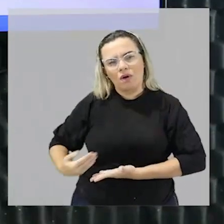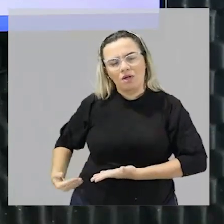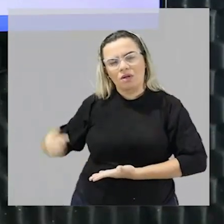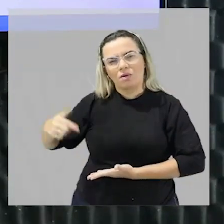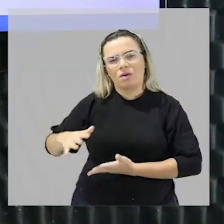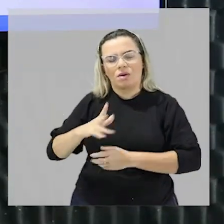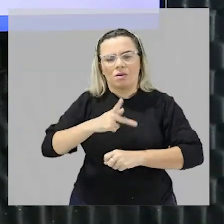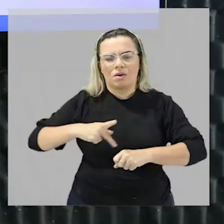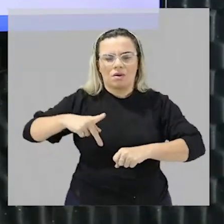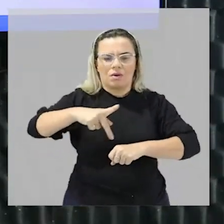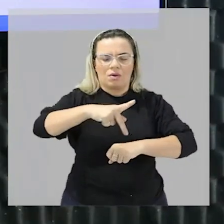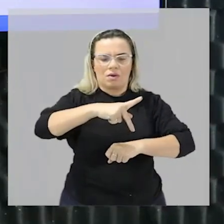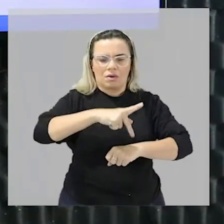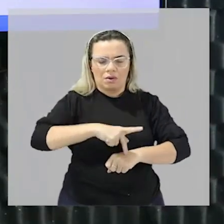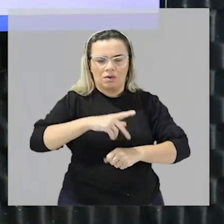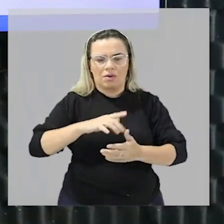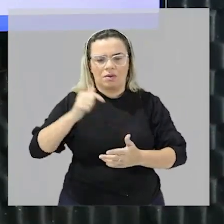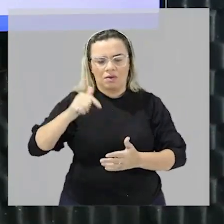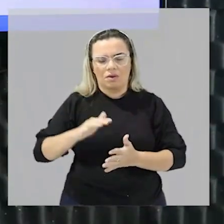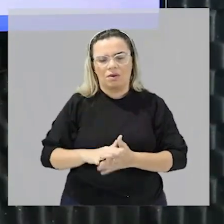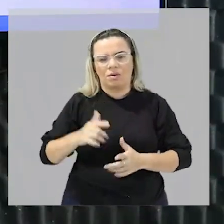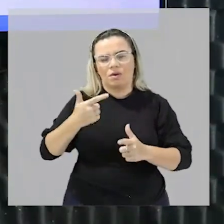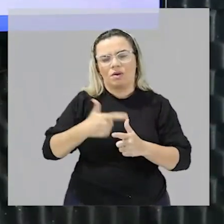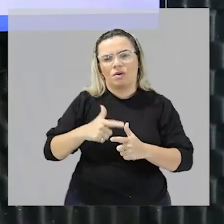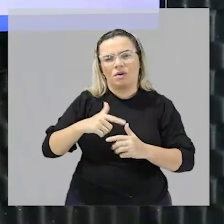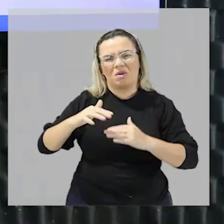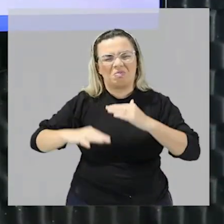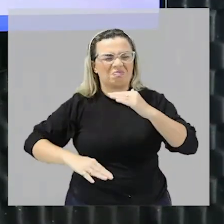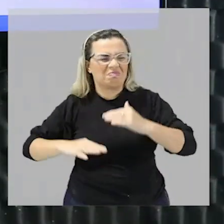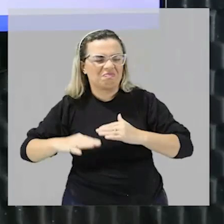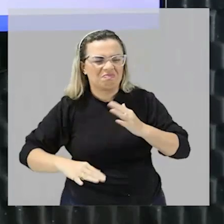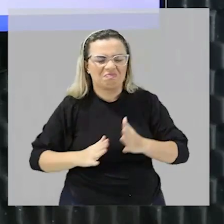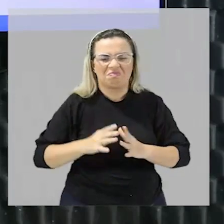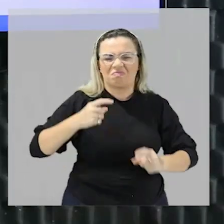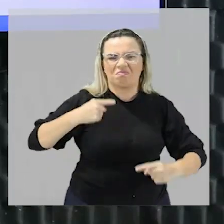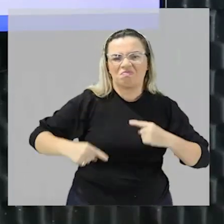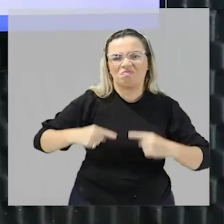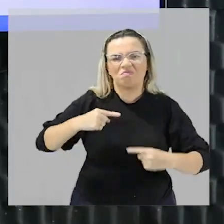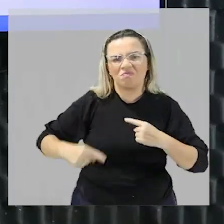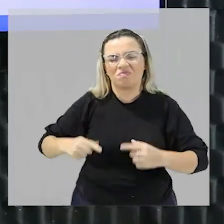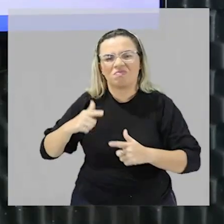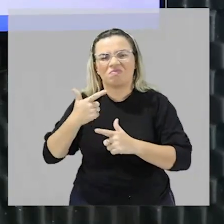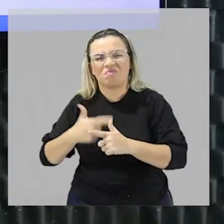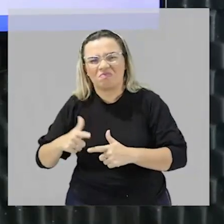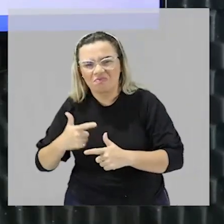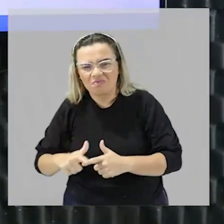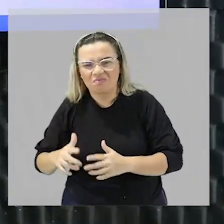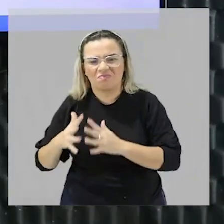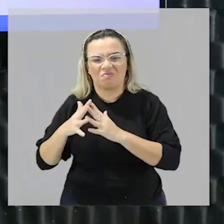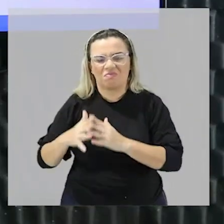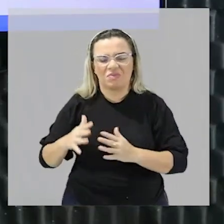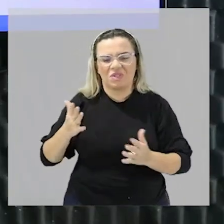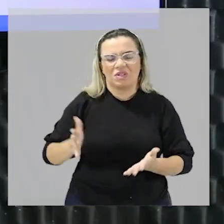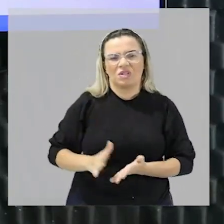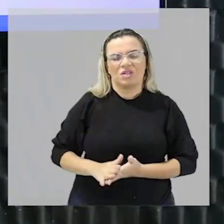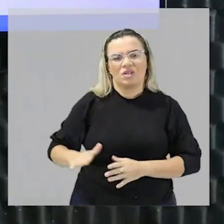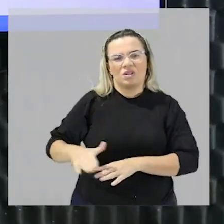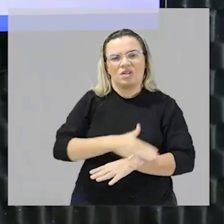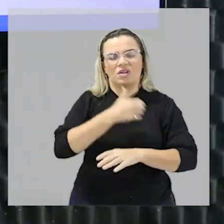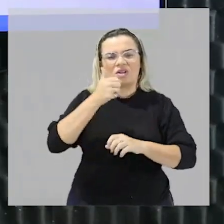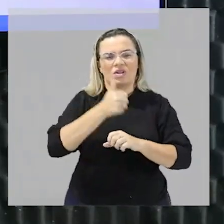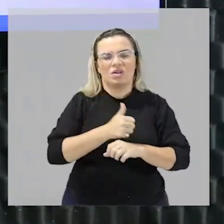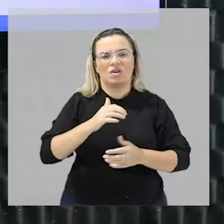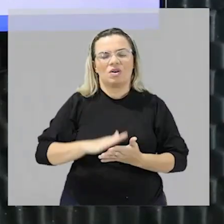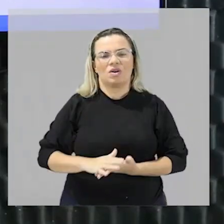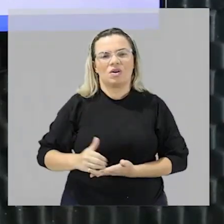meio ao quê? A crise, a instabilidade política que se tinha. Afinal de contas, o golpe da maioridade